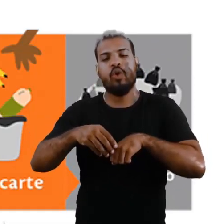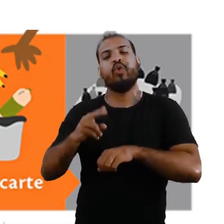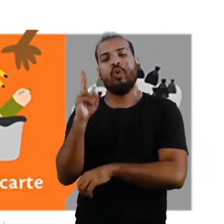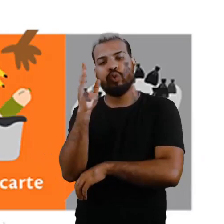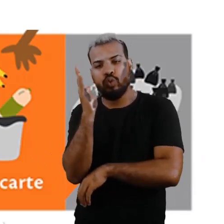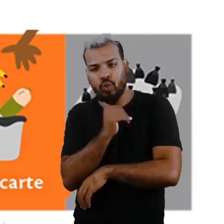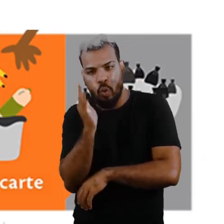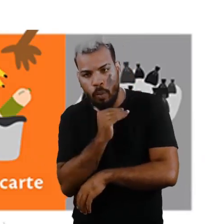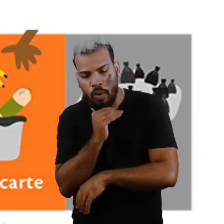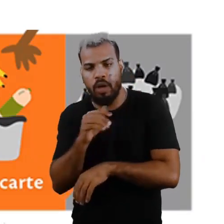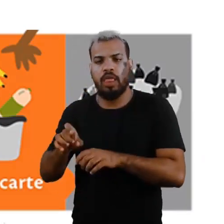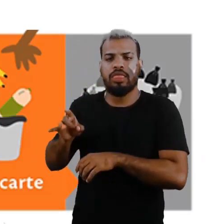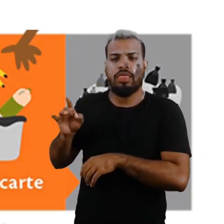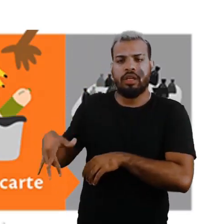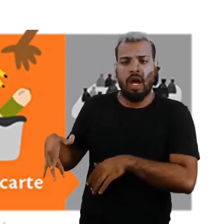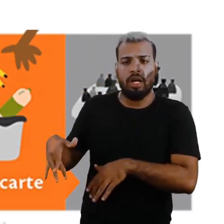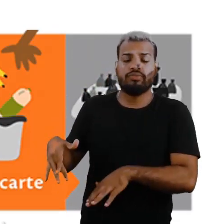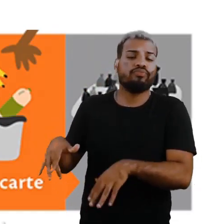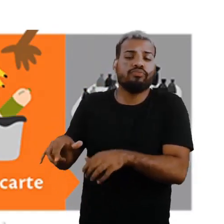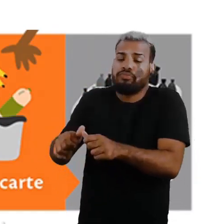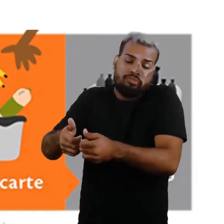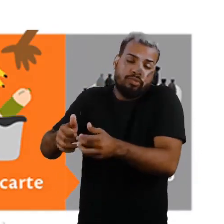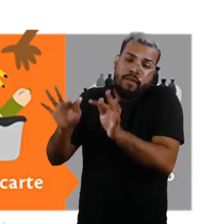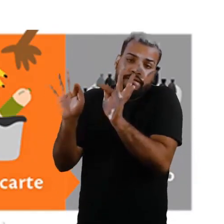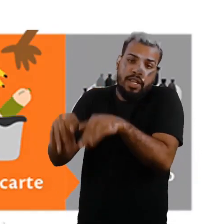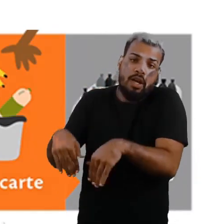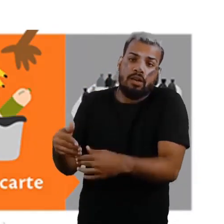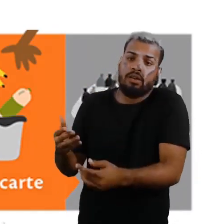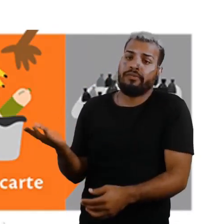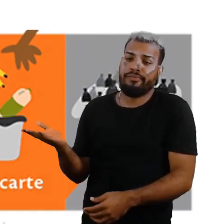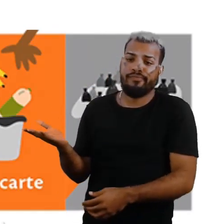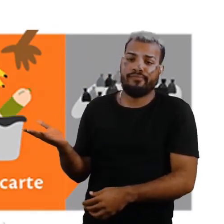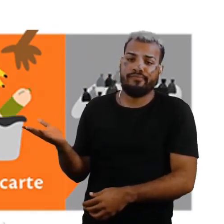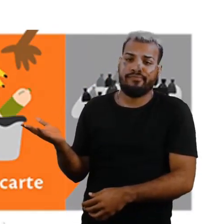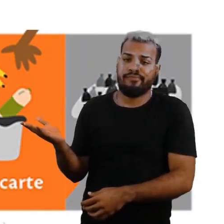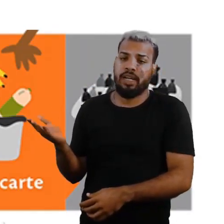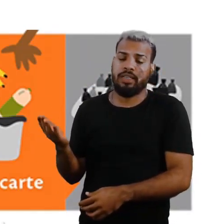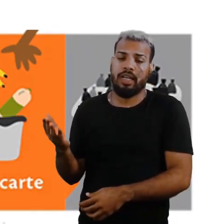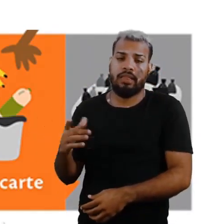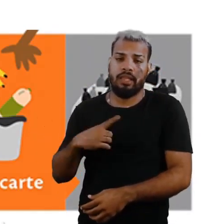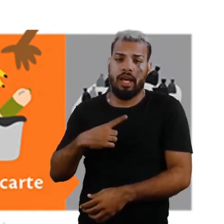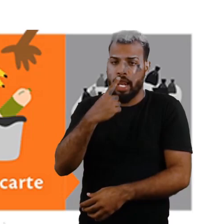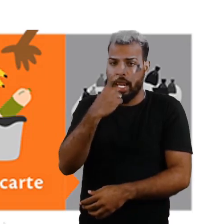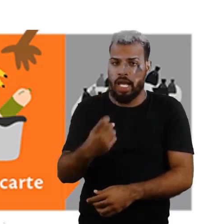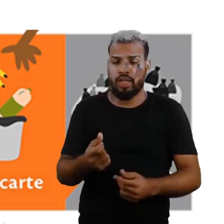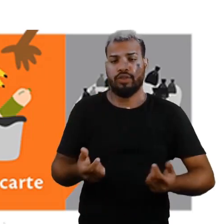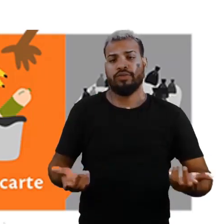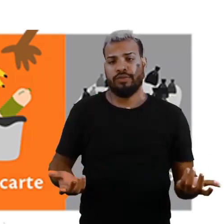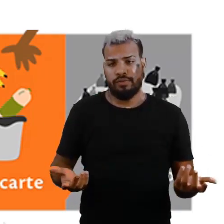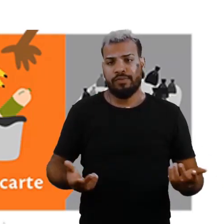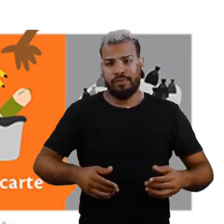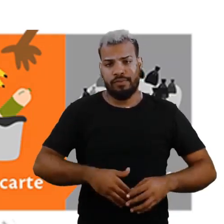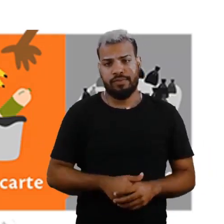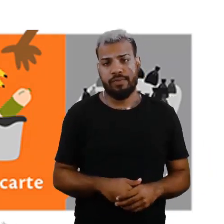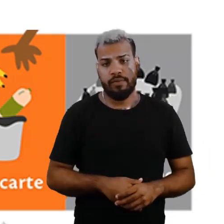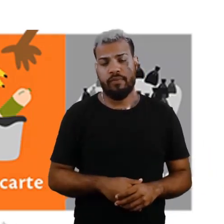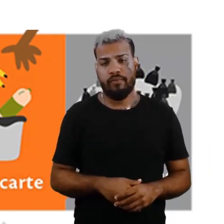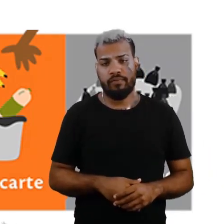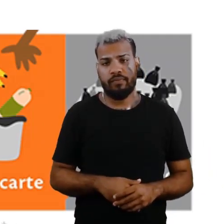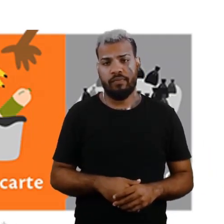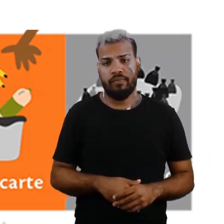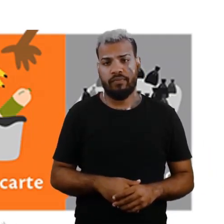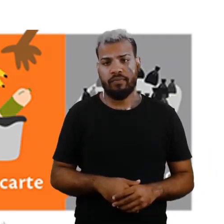processo de distribuição, de consumo, descarte e no final acontece aquele monte de lixo, né? Se a gente